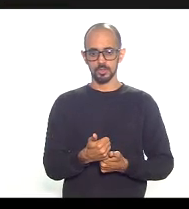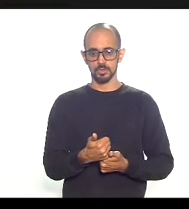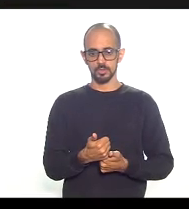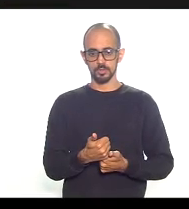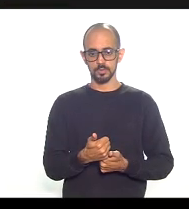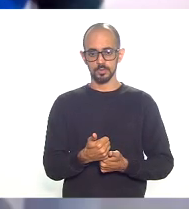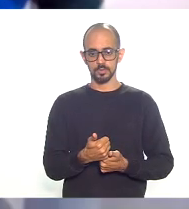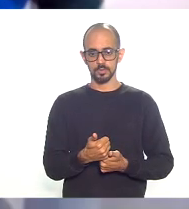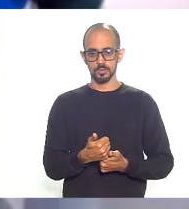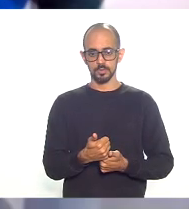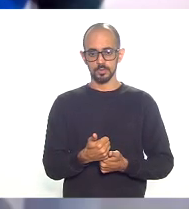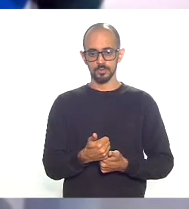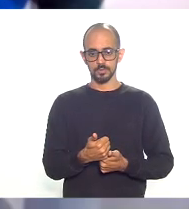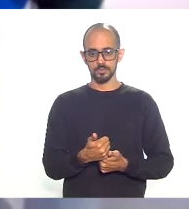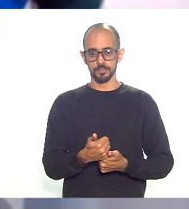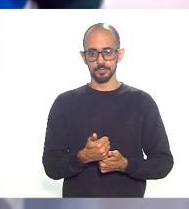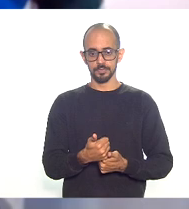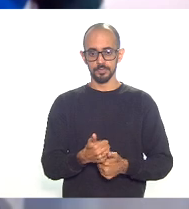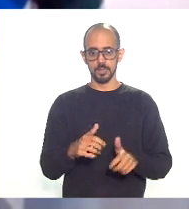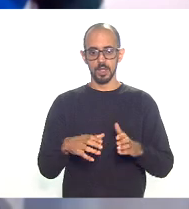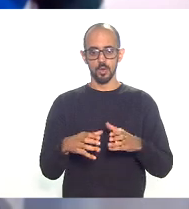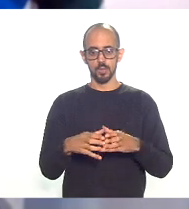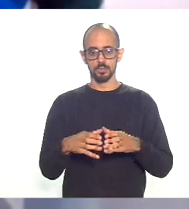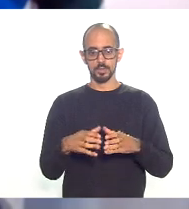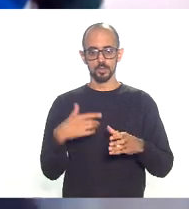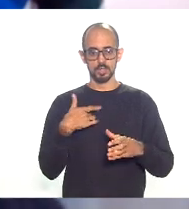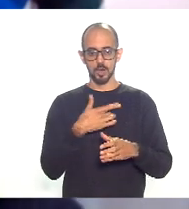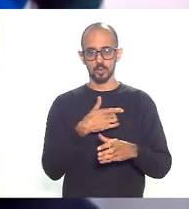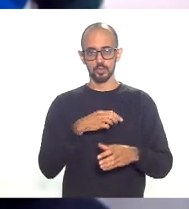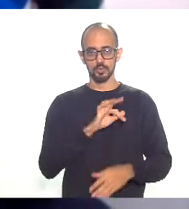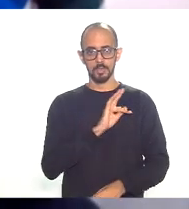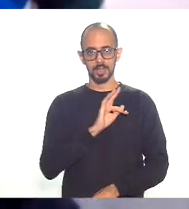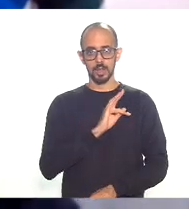Para emitir parecer pela Comissão de Saúde, deputada Marta Rocha.